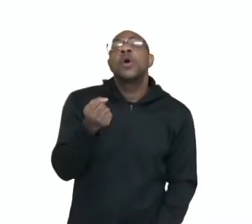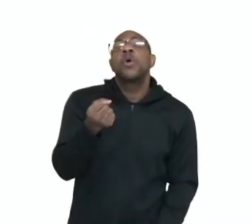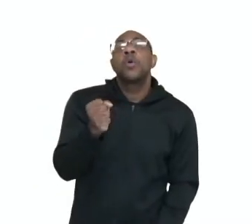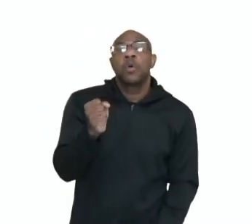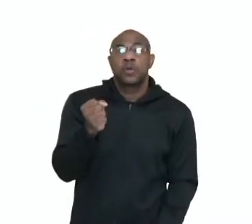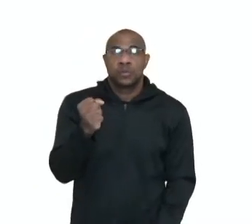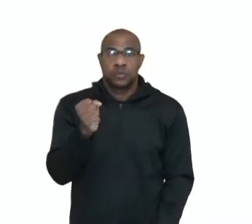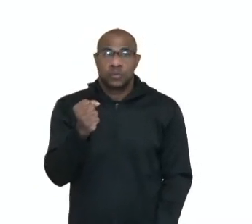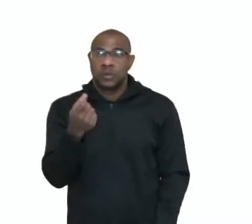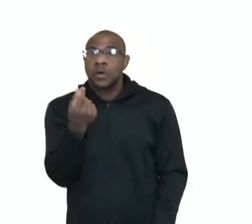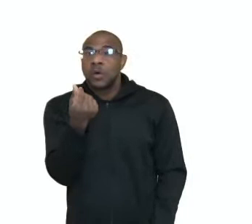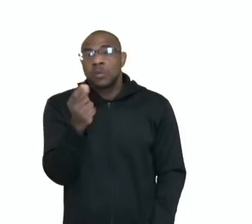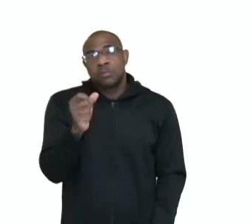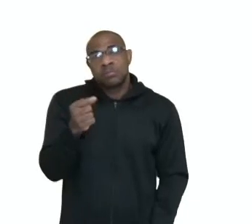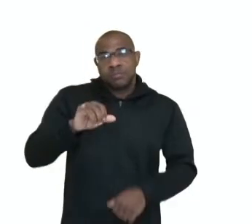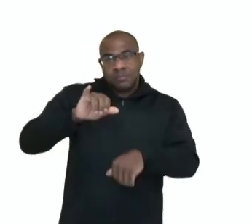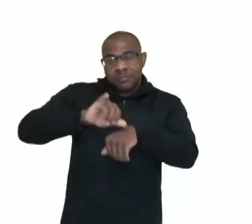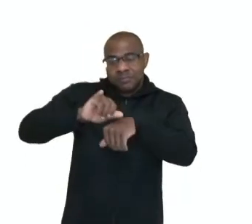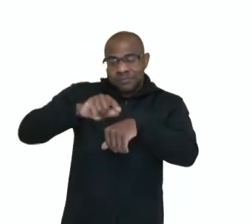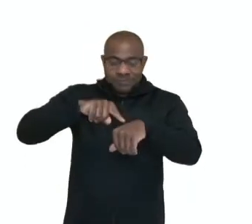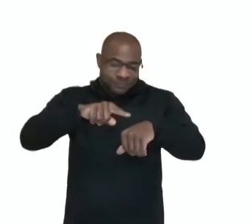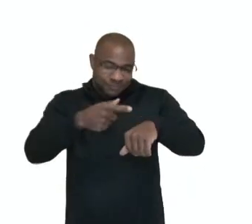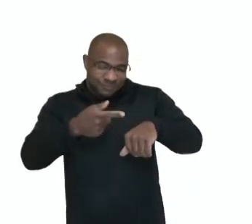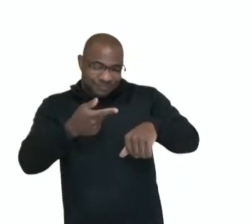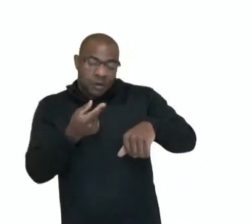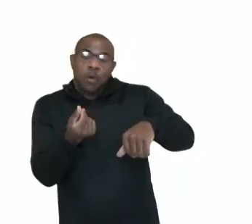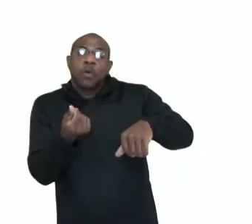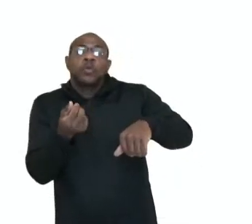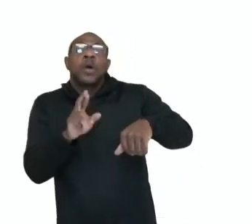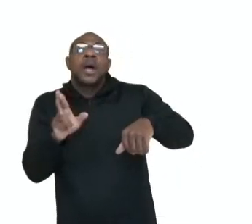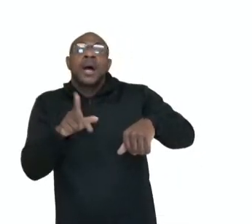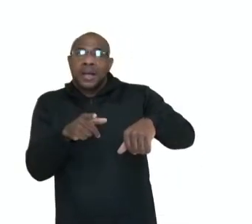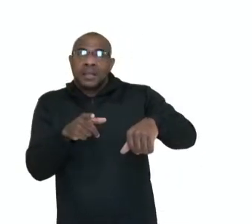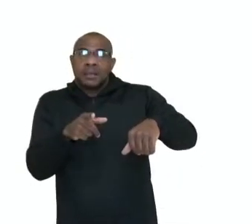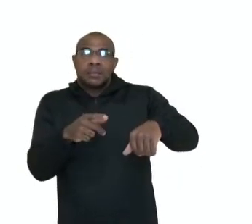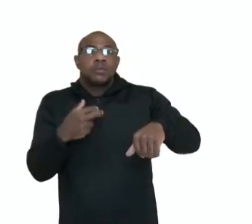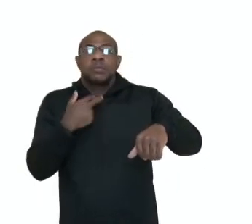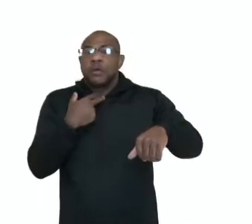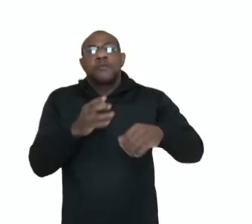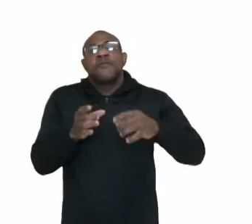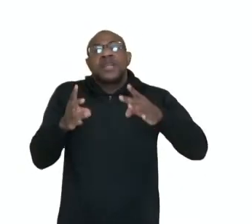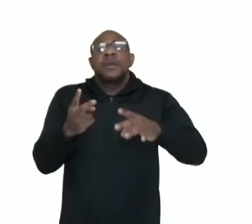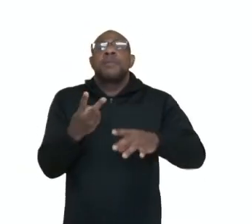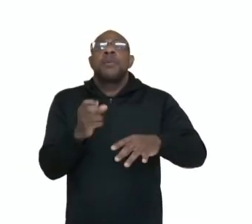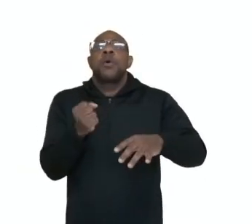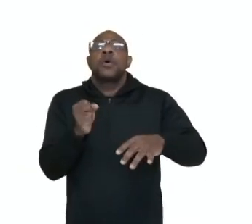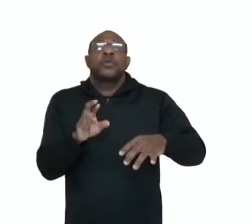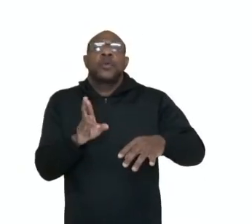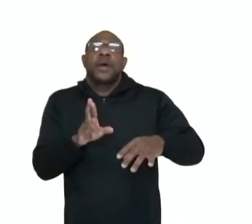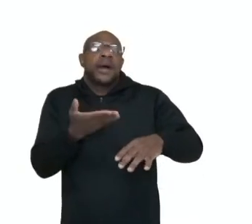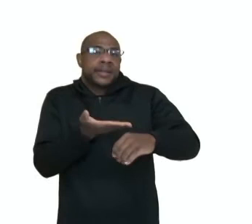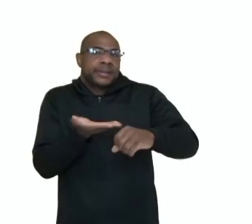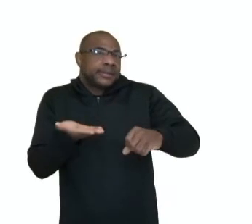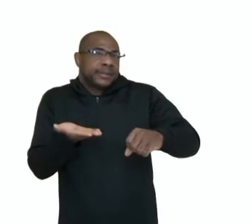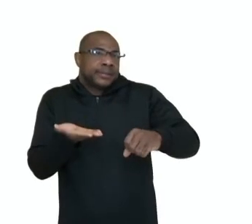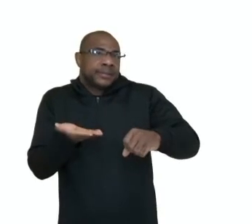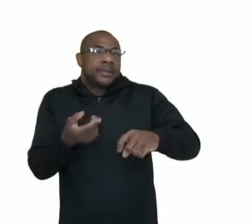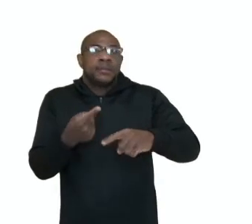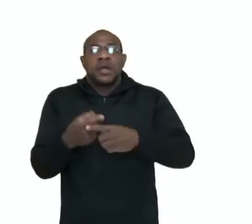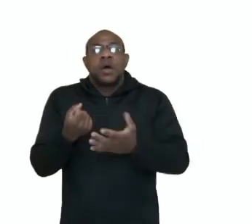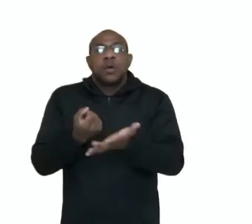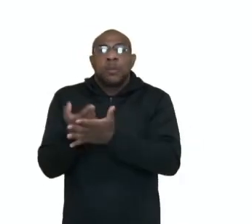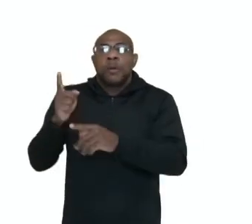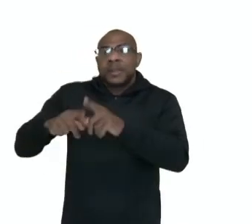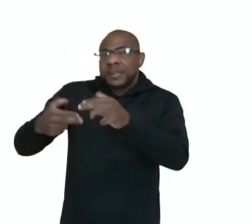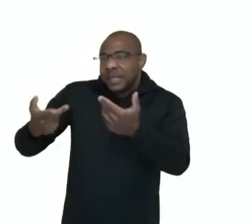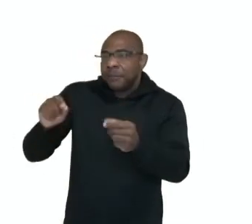ele custa R$ 8 para ser feito, mas ele não pode ser vendido por R$ 8, não é mesmo? Ele vai ser vendido com uma margenzinha de